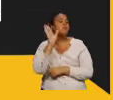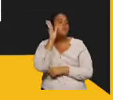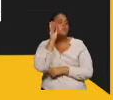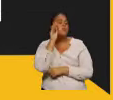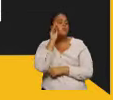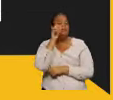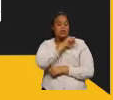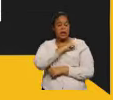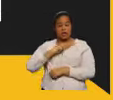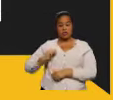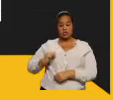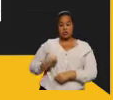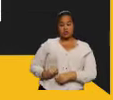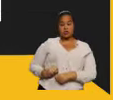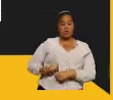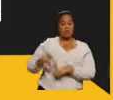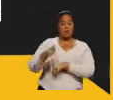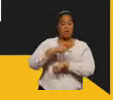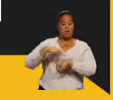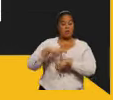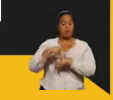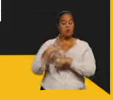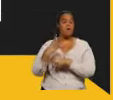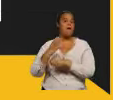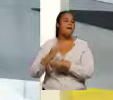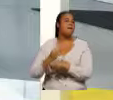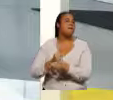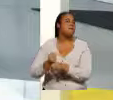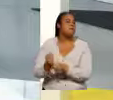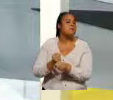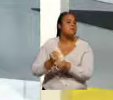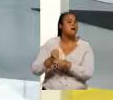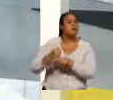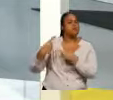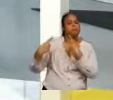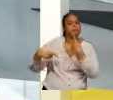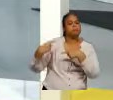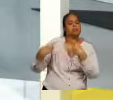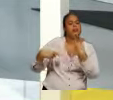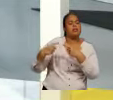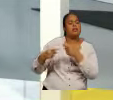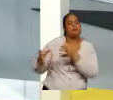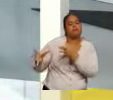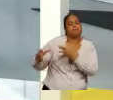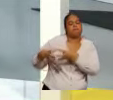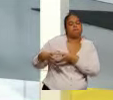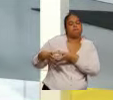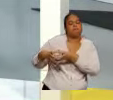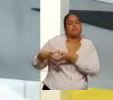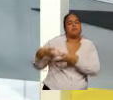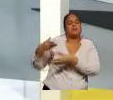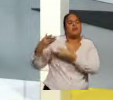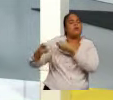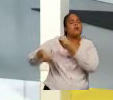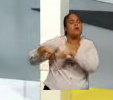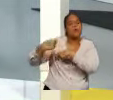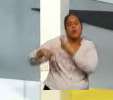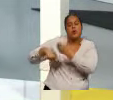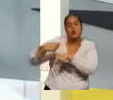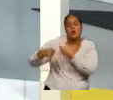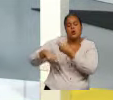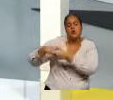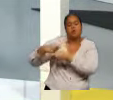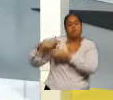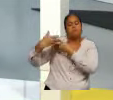china é um país que durante 40 anos fez a política do filho único para controlar o crescimento e